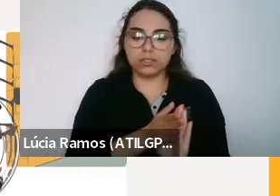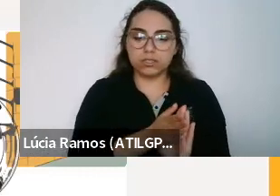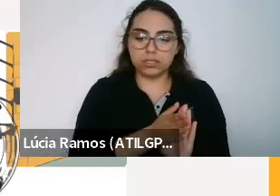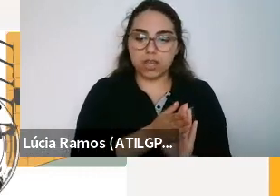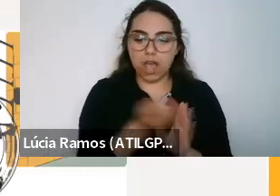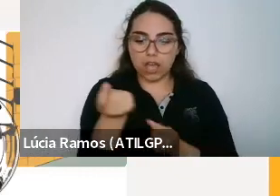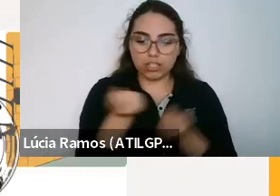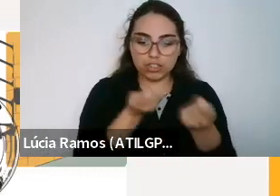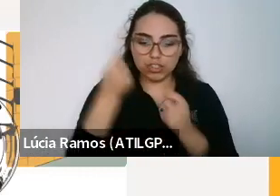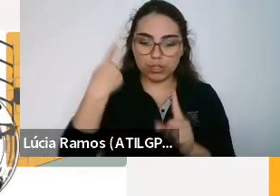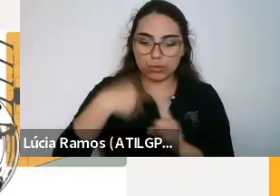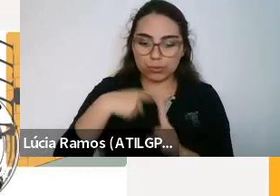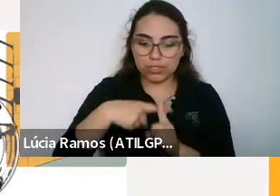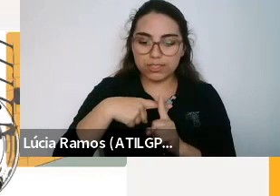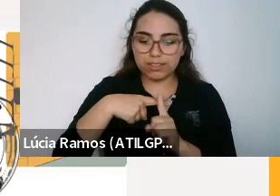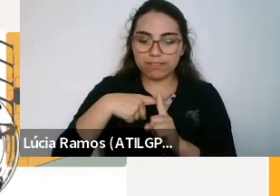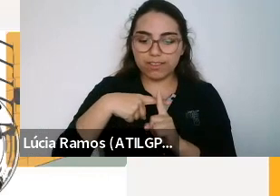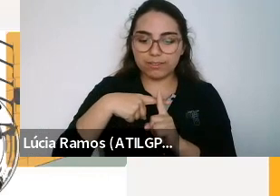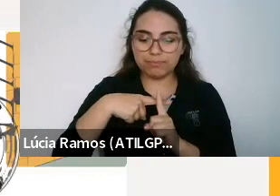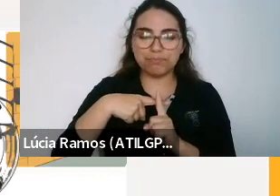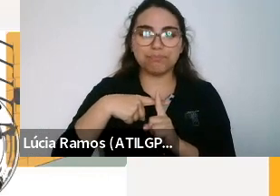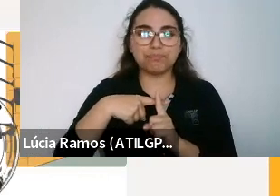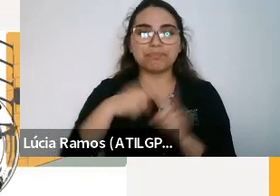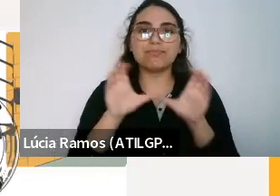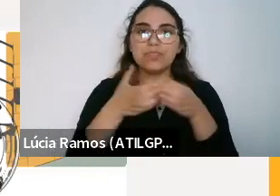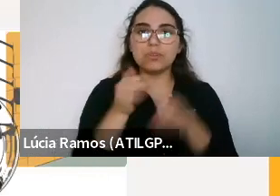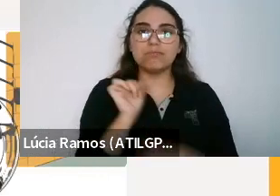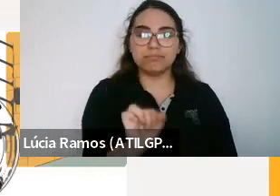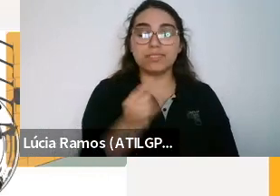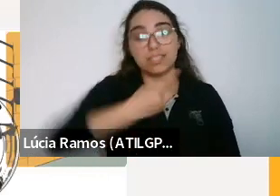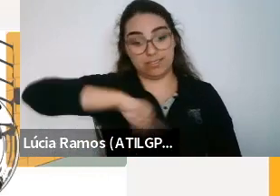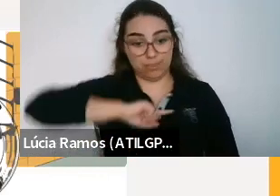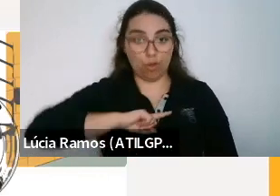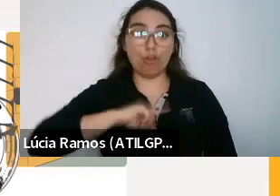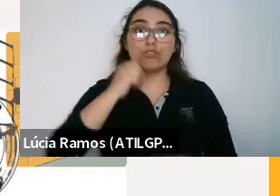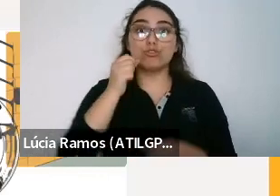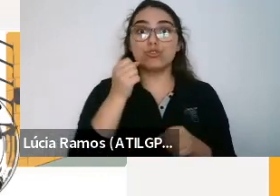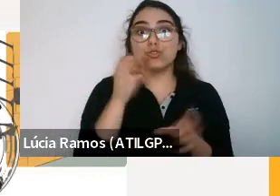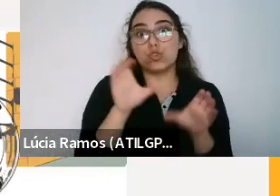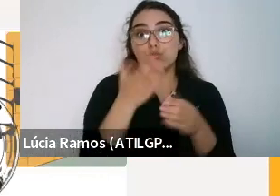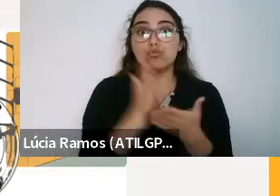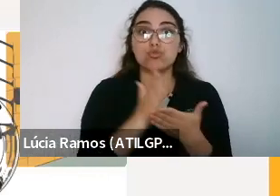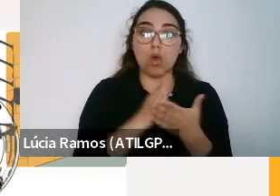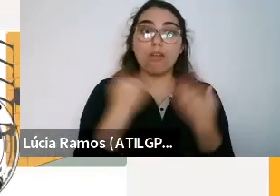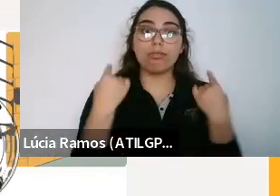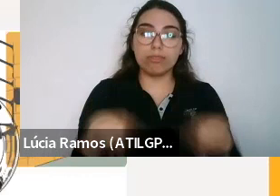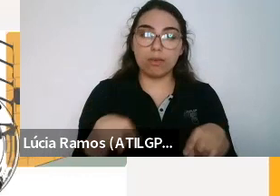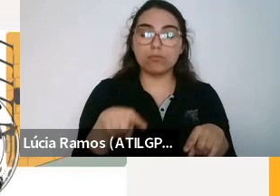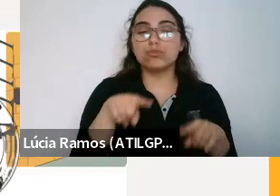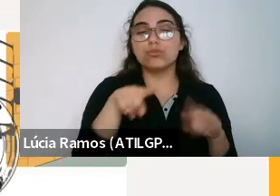de conflitos, a coesão do grupo. E nós, no agrupamento, temos o programa Devagar se vai ao